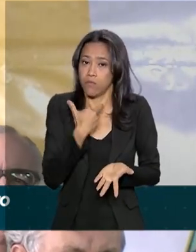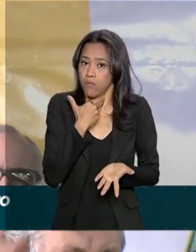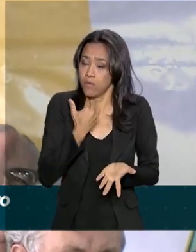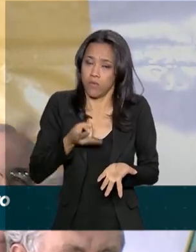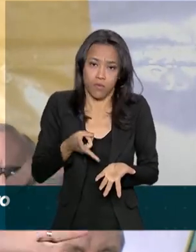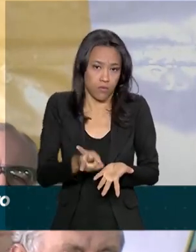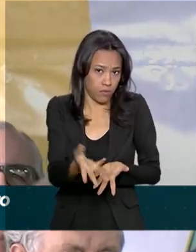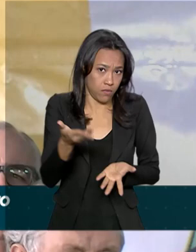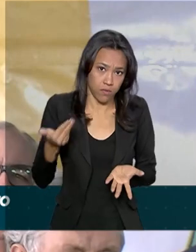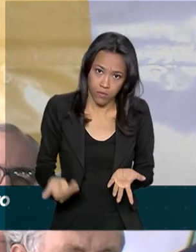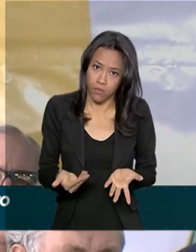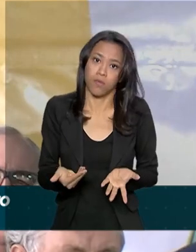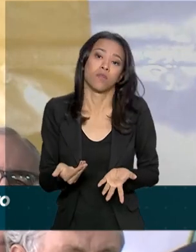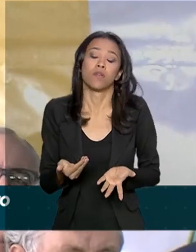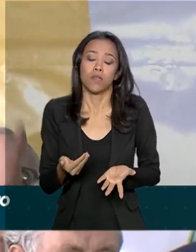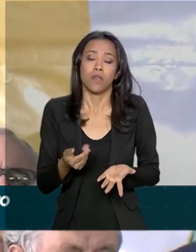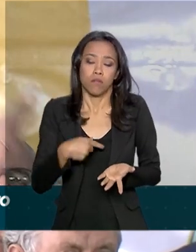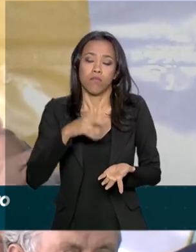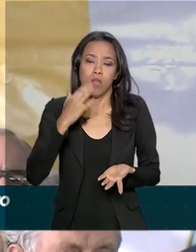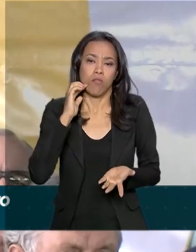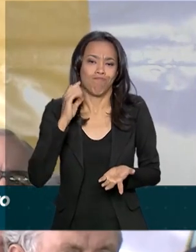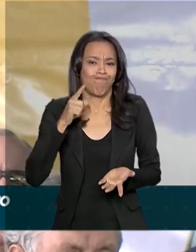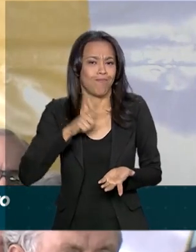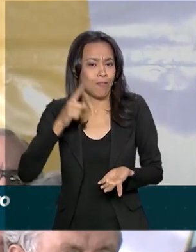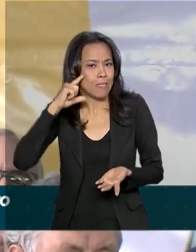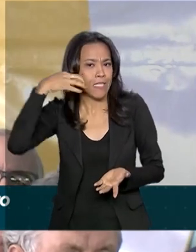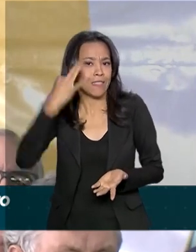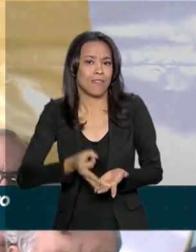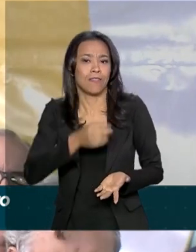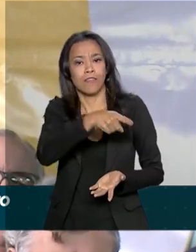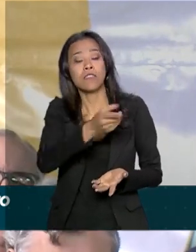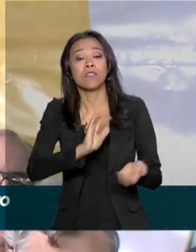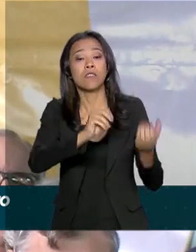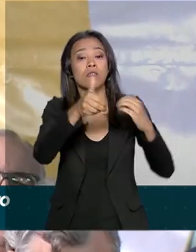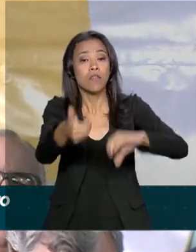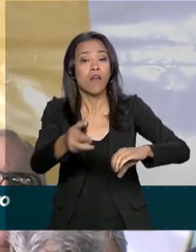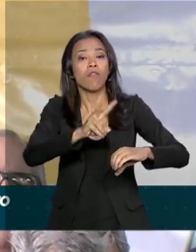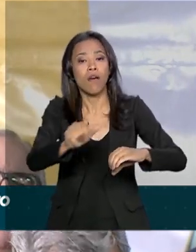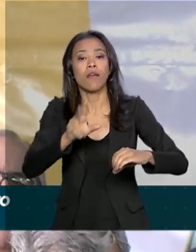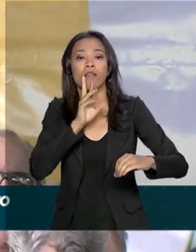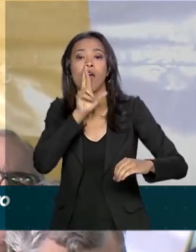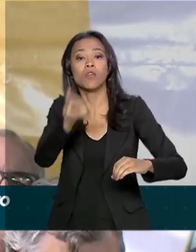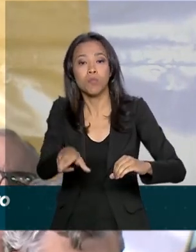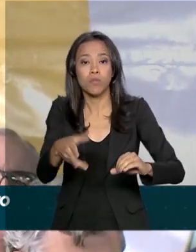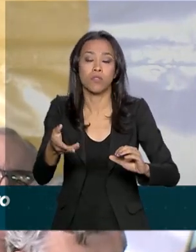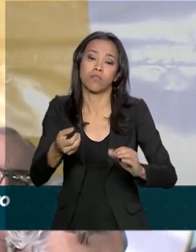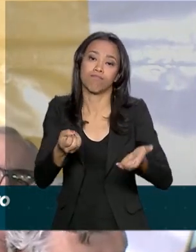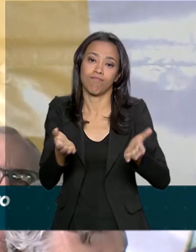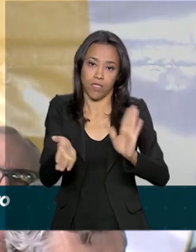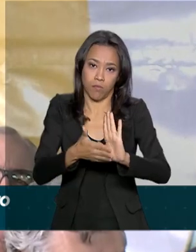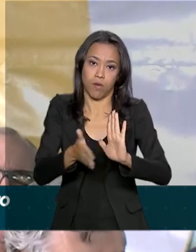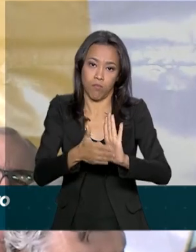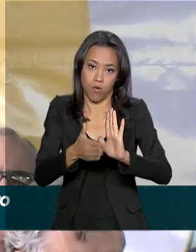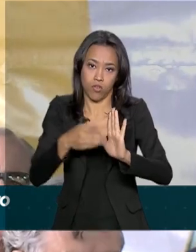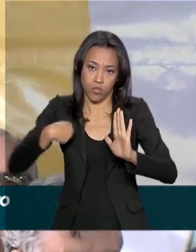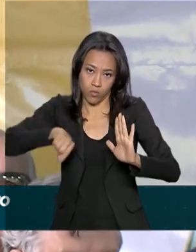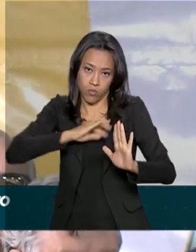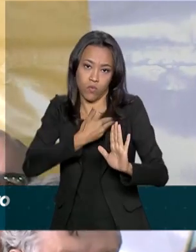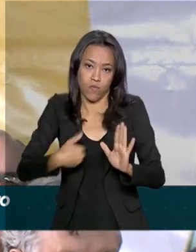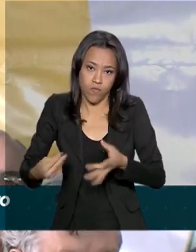continuar. O Parlamento, com toda certeza, dará a devida resposta a essas propostas